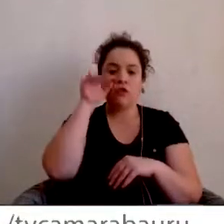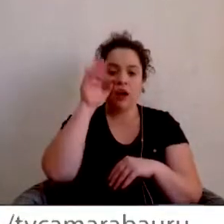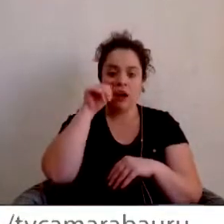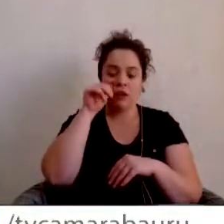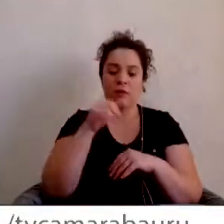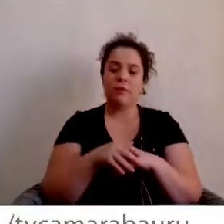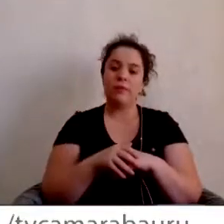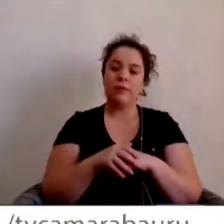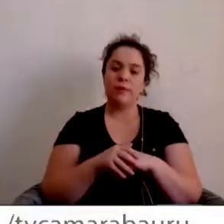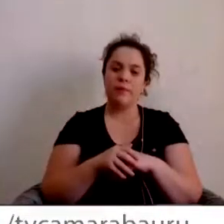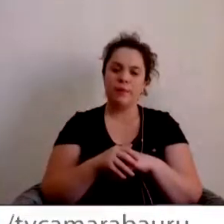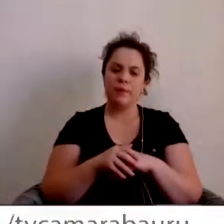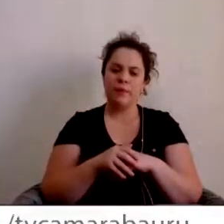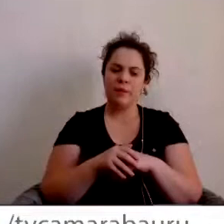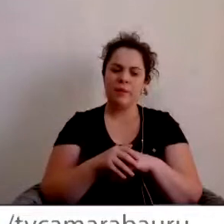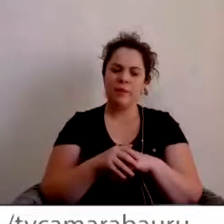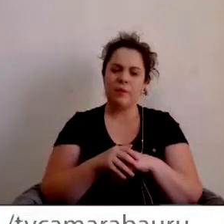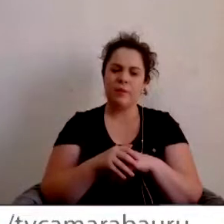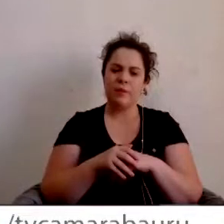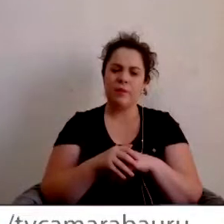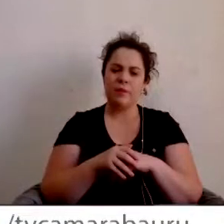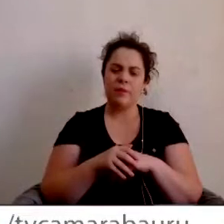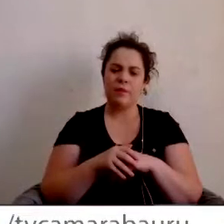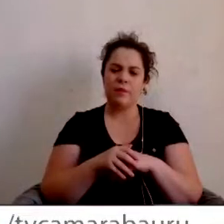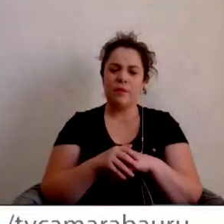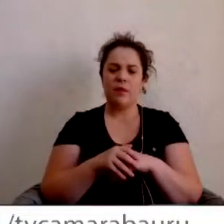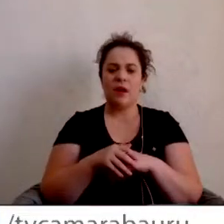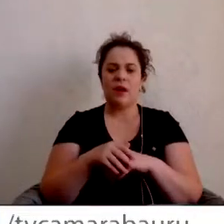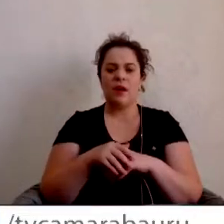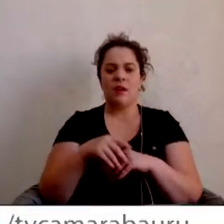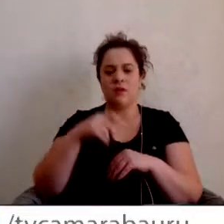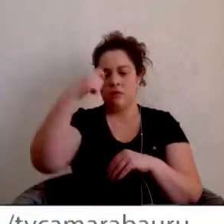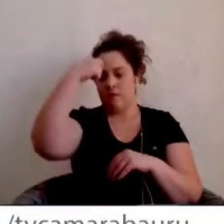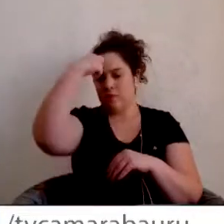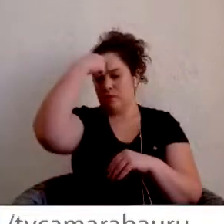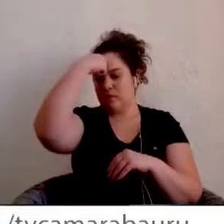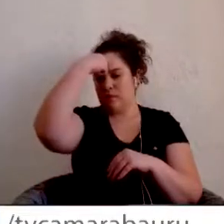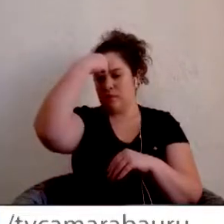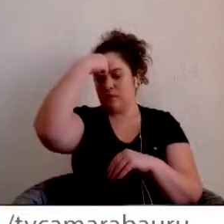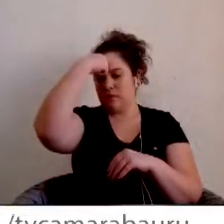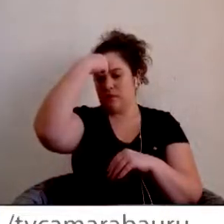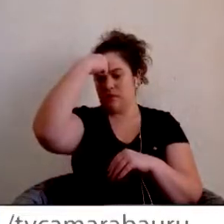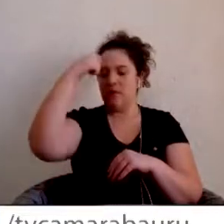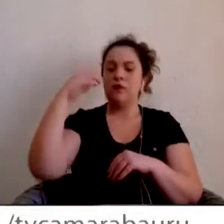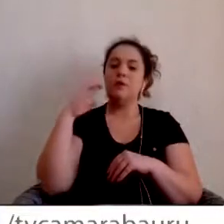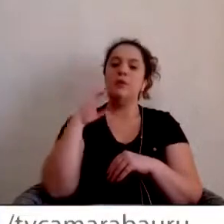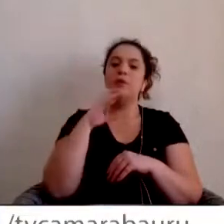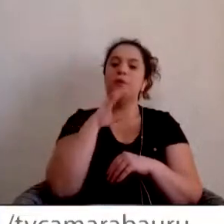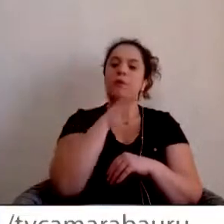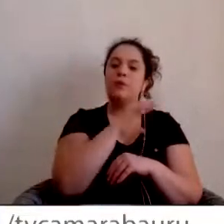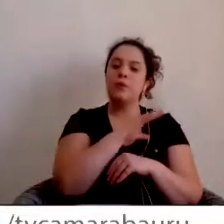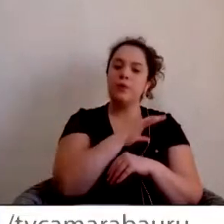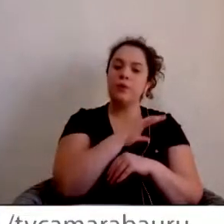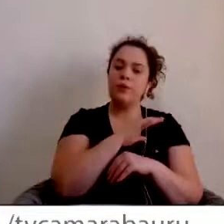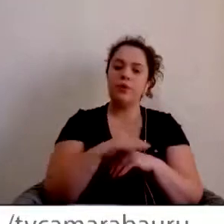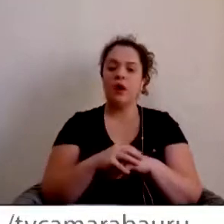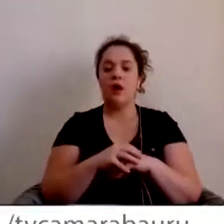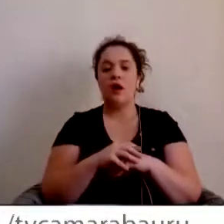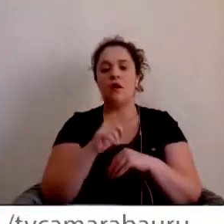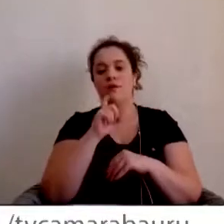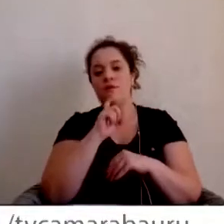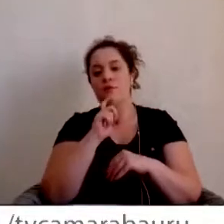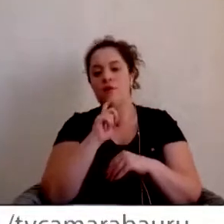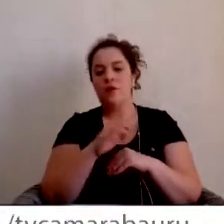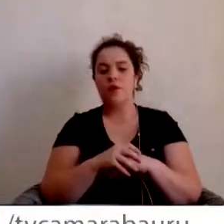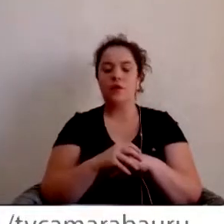ver, medindo temperatura diariamente deles, fazendo um questionamento sobre indicadores de